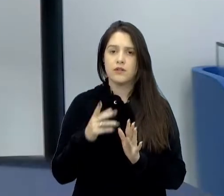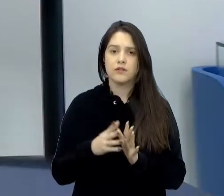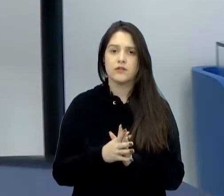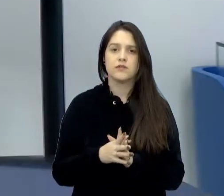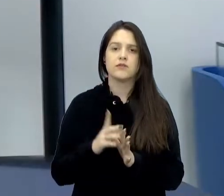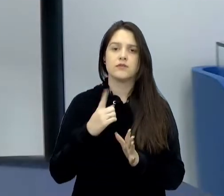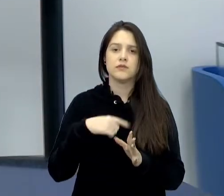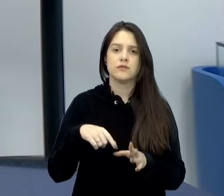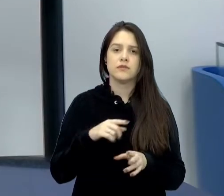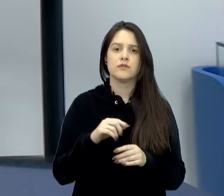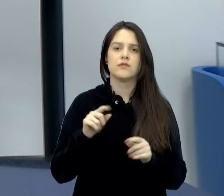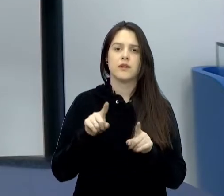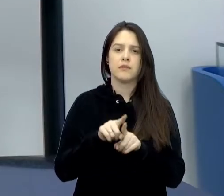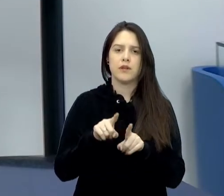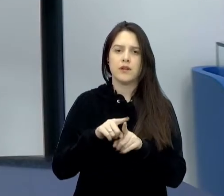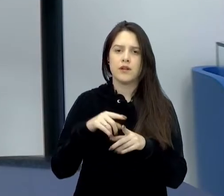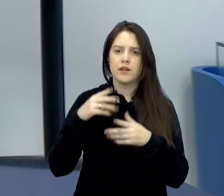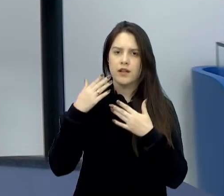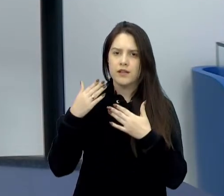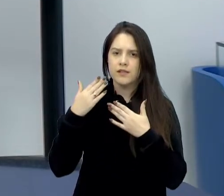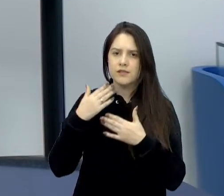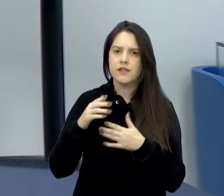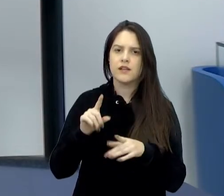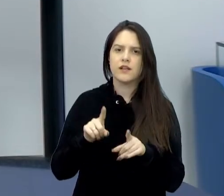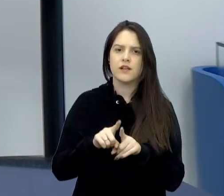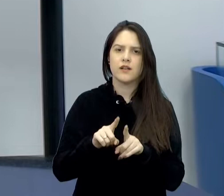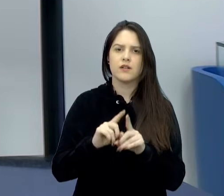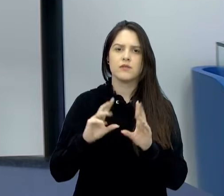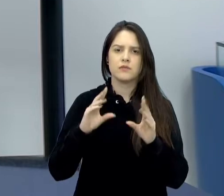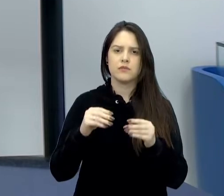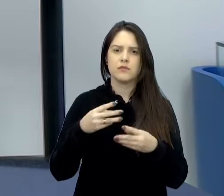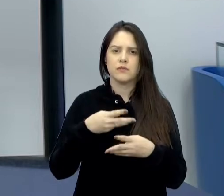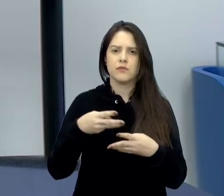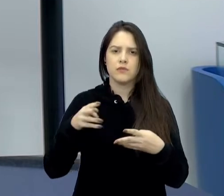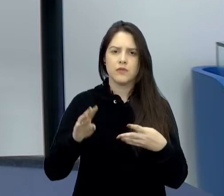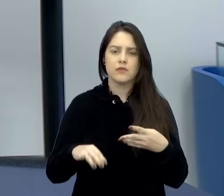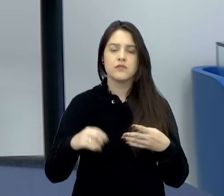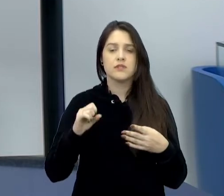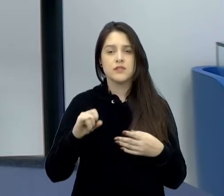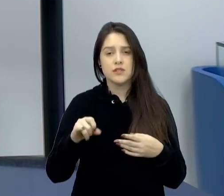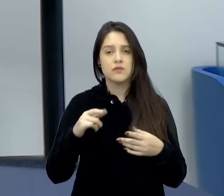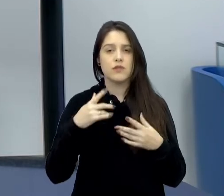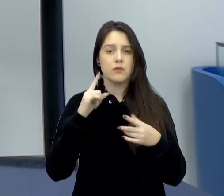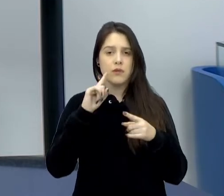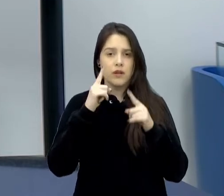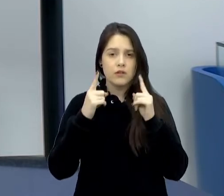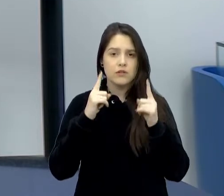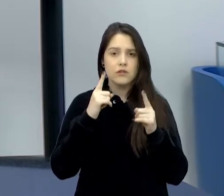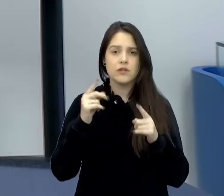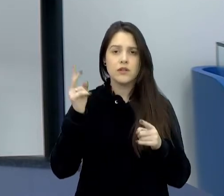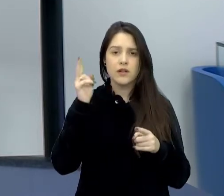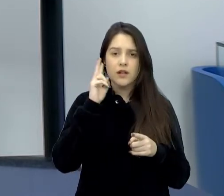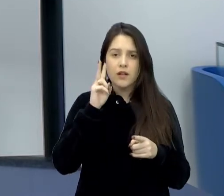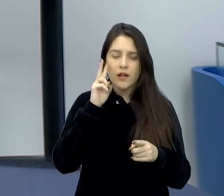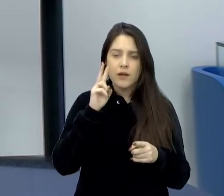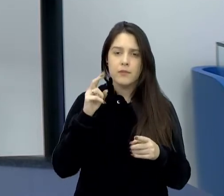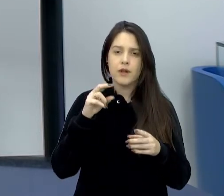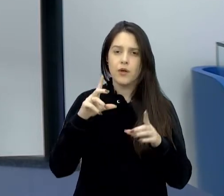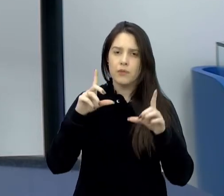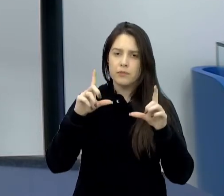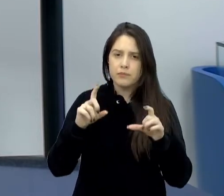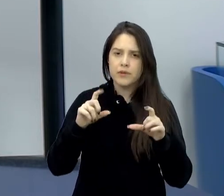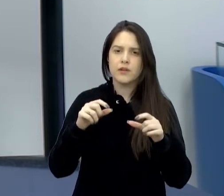professor Alexandre, não deu tempo para a gente ver toda a planilha, se vocês tiverem alguma dúvida, vocês mandam aí para mim via